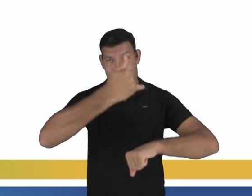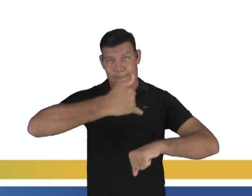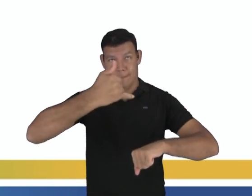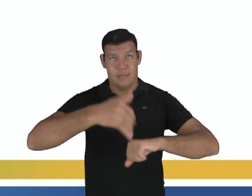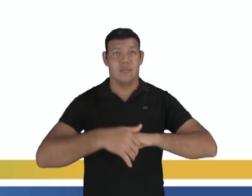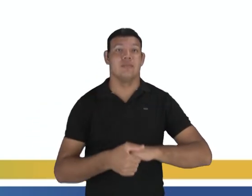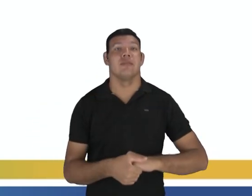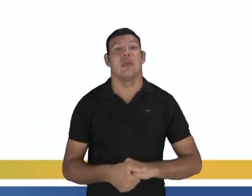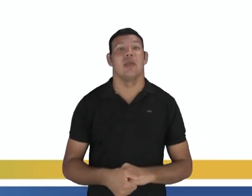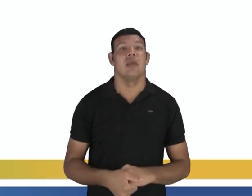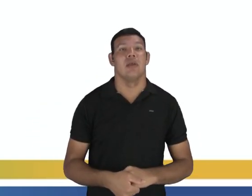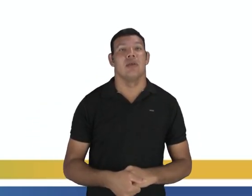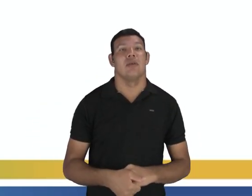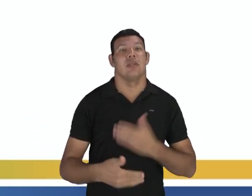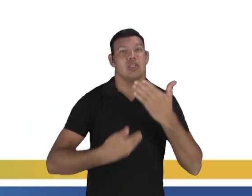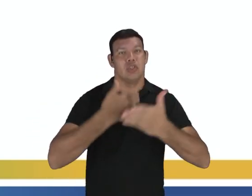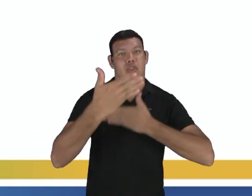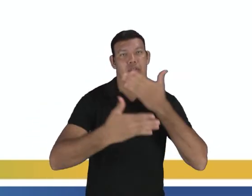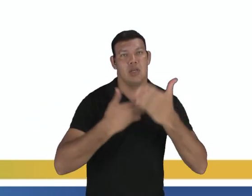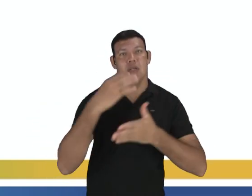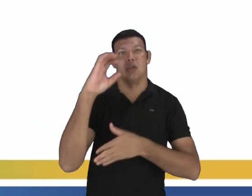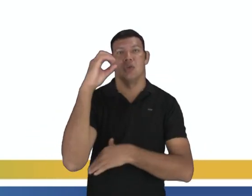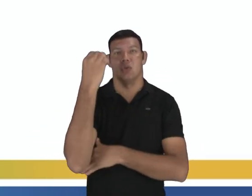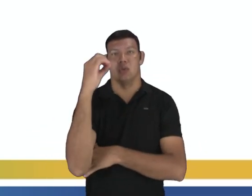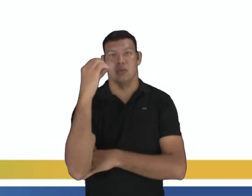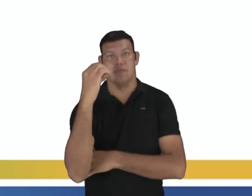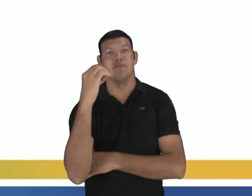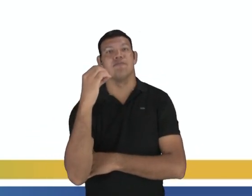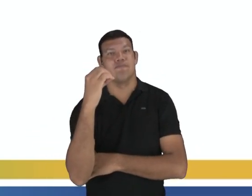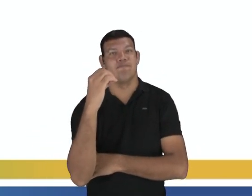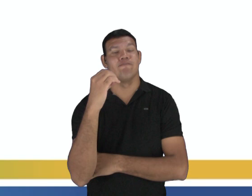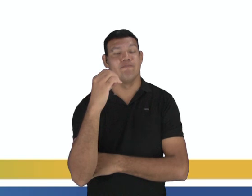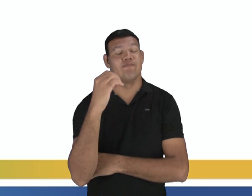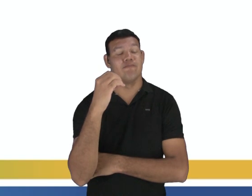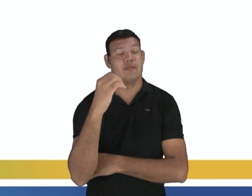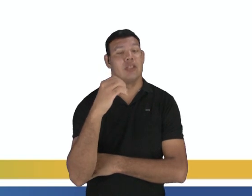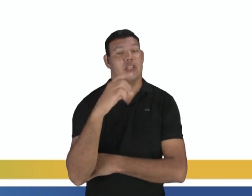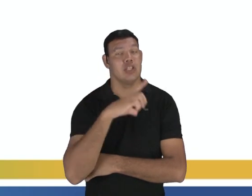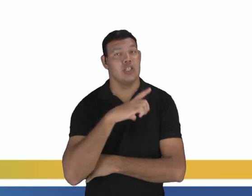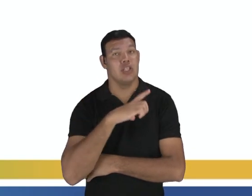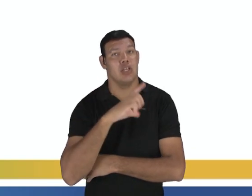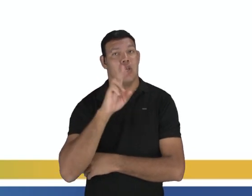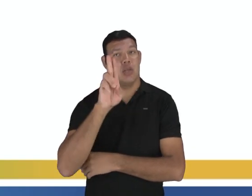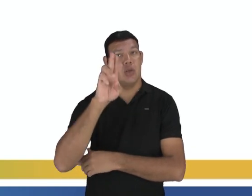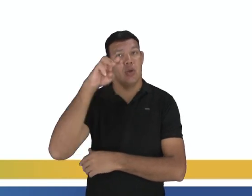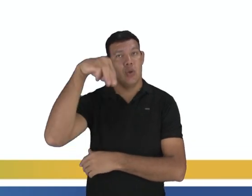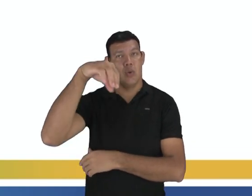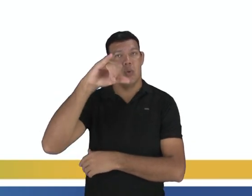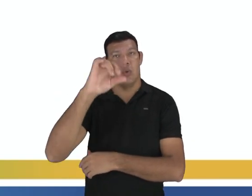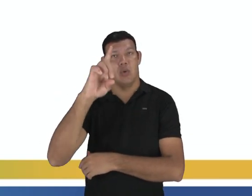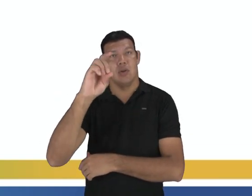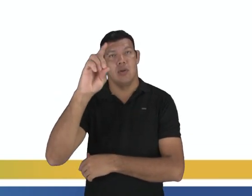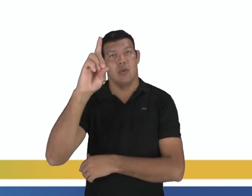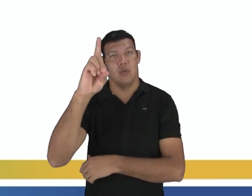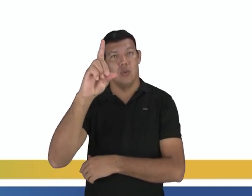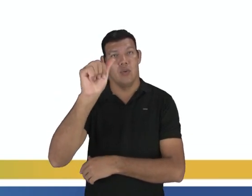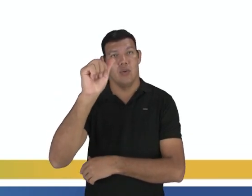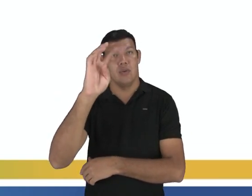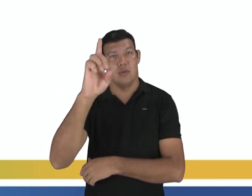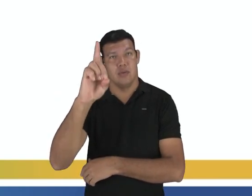em umidade, a gente tem a transformação da ferrugem. Então, eu tenho aqui ferro se transformando